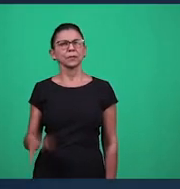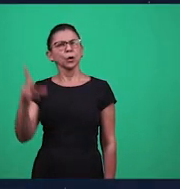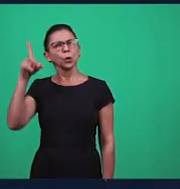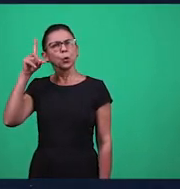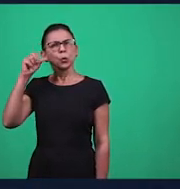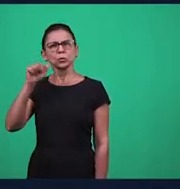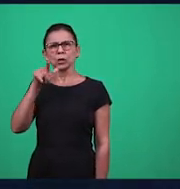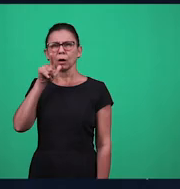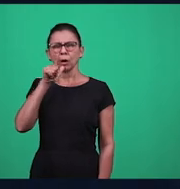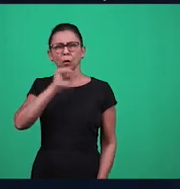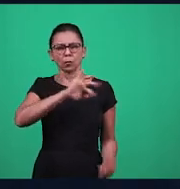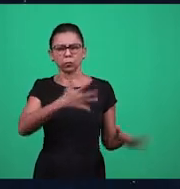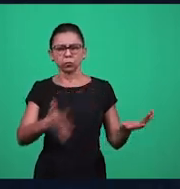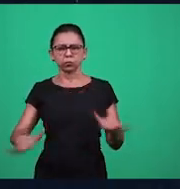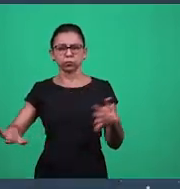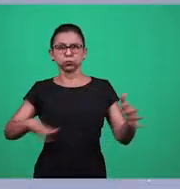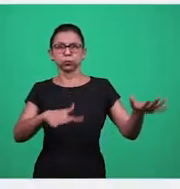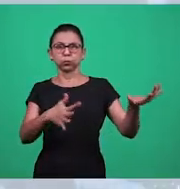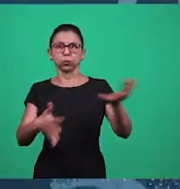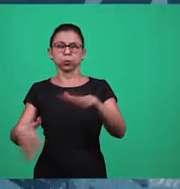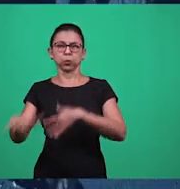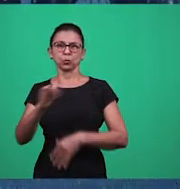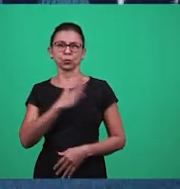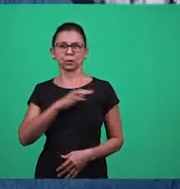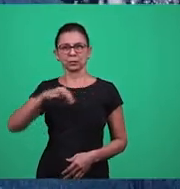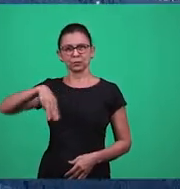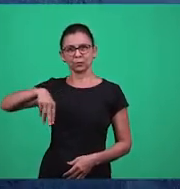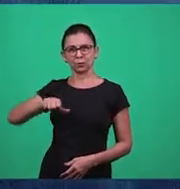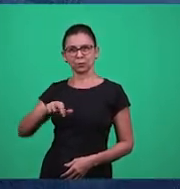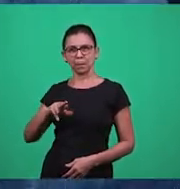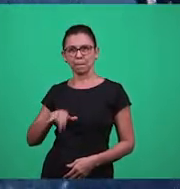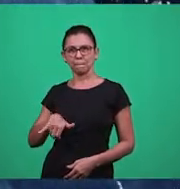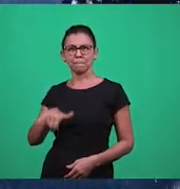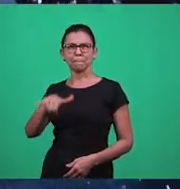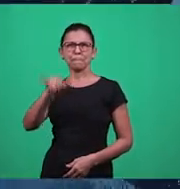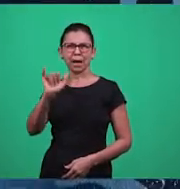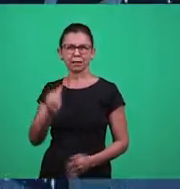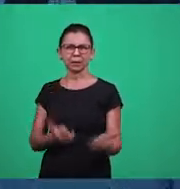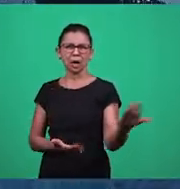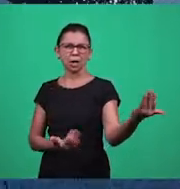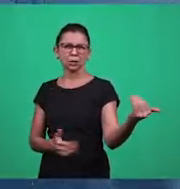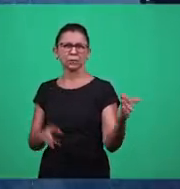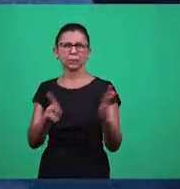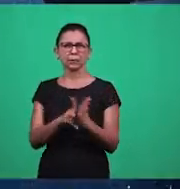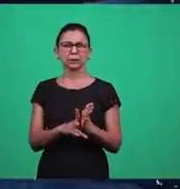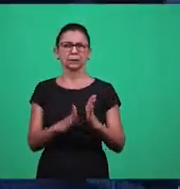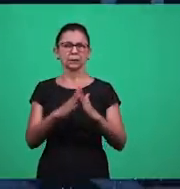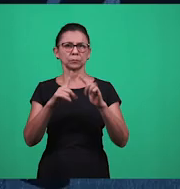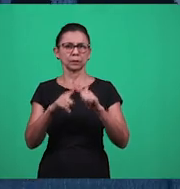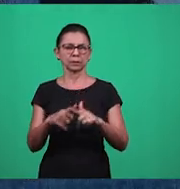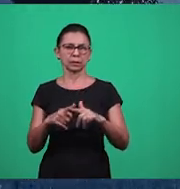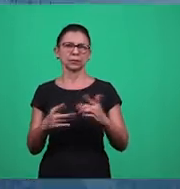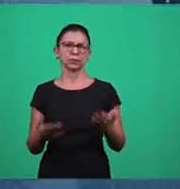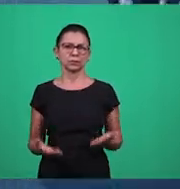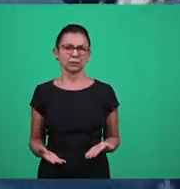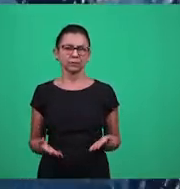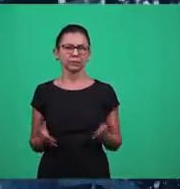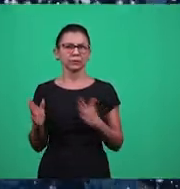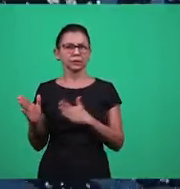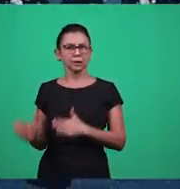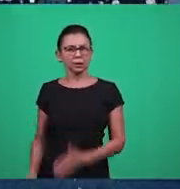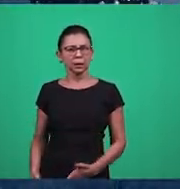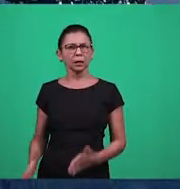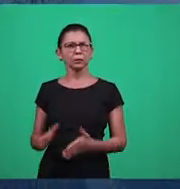Tão inquieto quanto o mar revolto estava o coração de Mary Baker, a jovem membro de uma igreja evangélica em